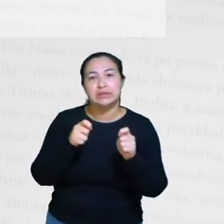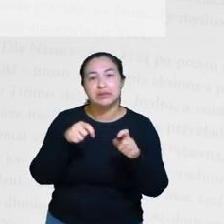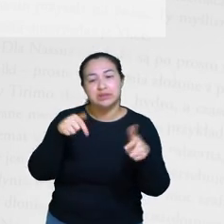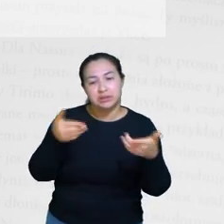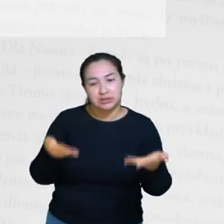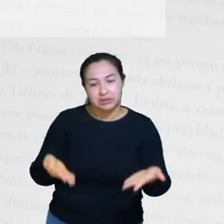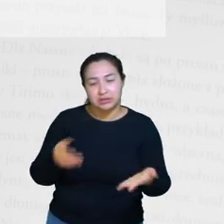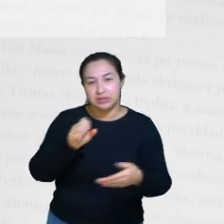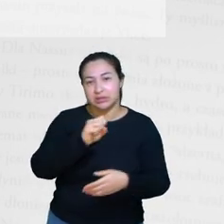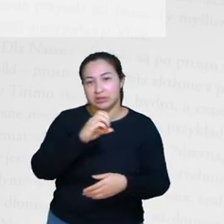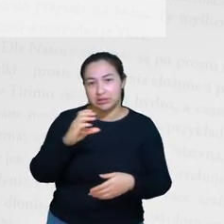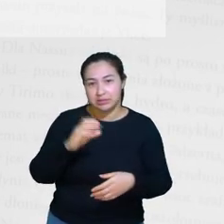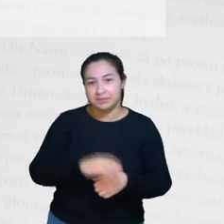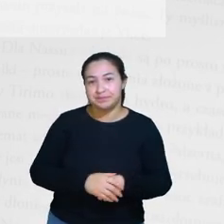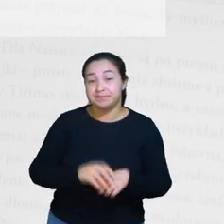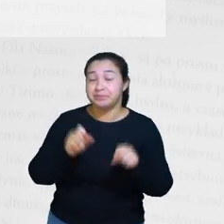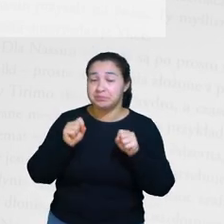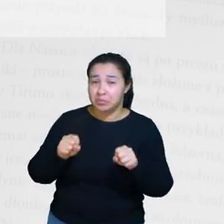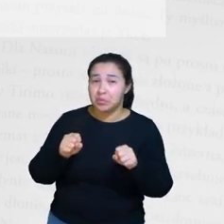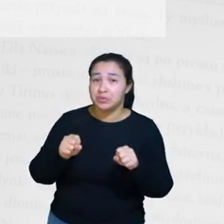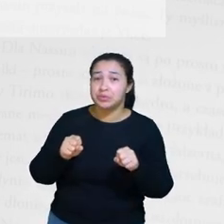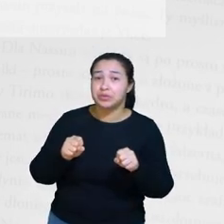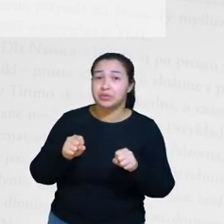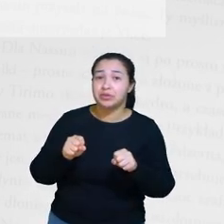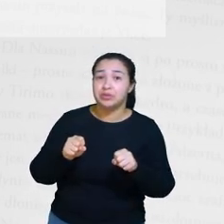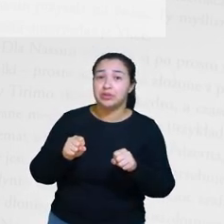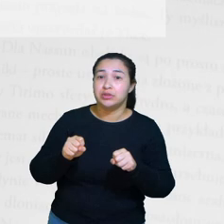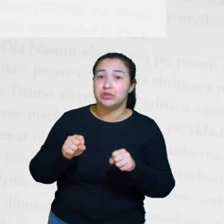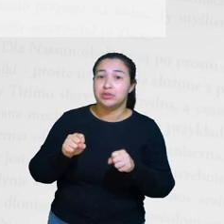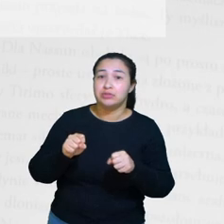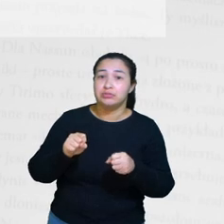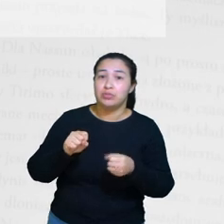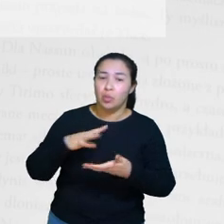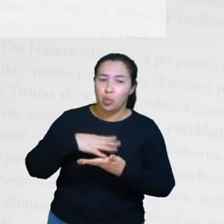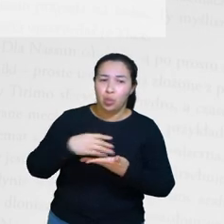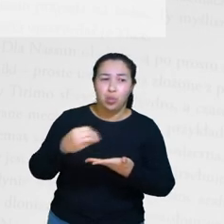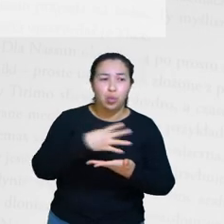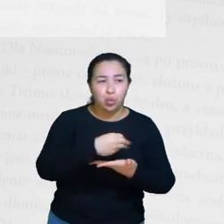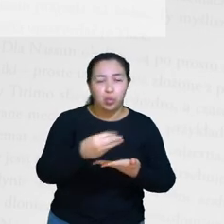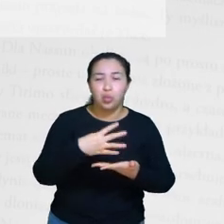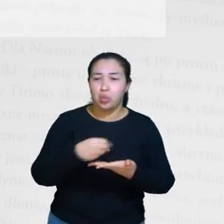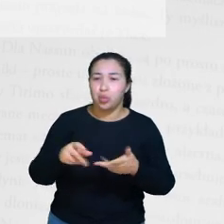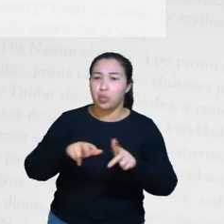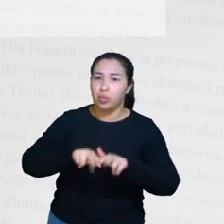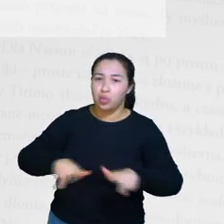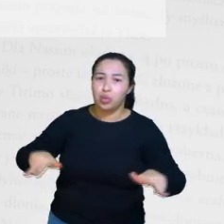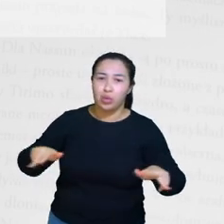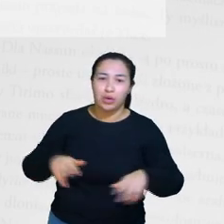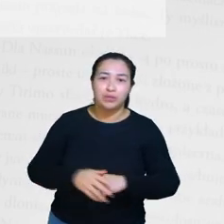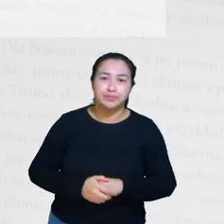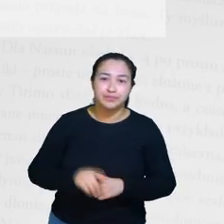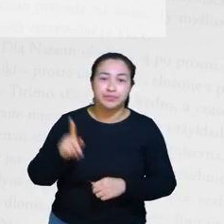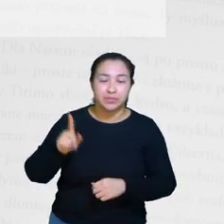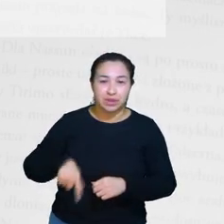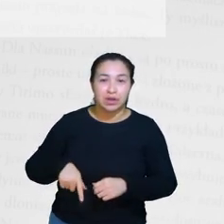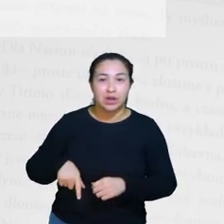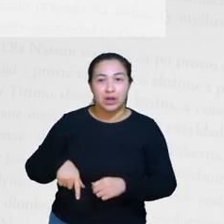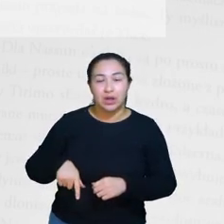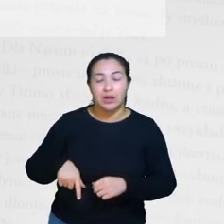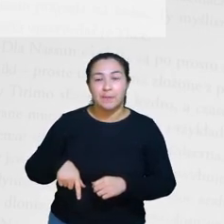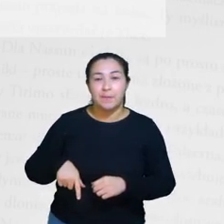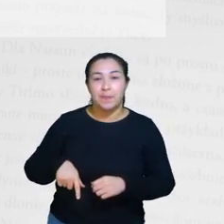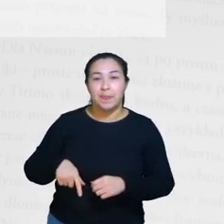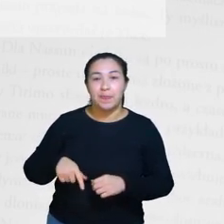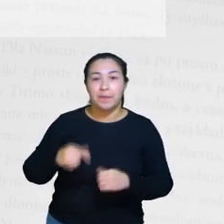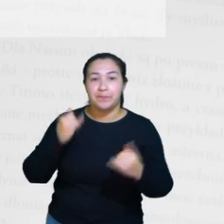Catarina ele também pode ser replicado e e e por quê Porque esse modelo econômico também vem da da capilaridade de